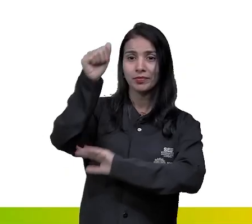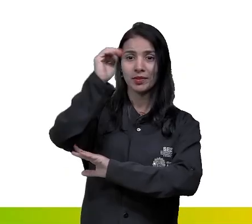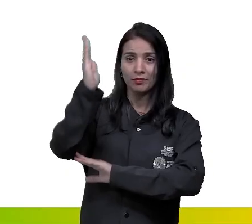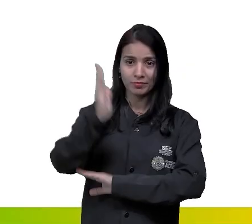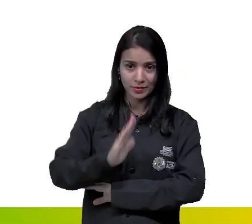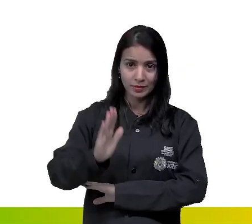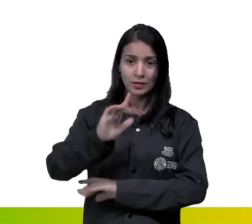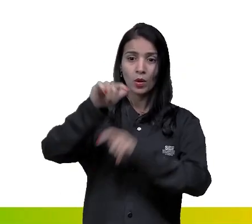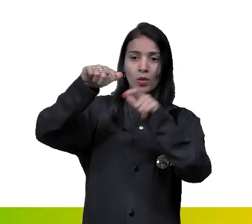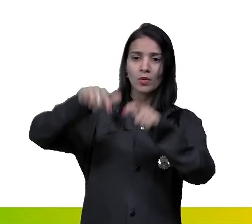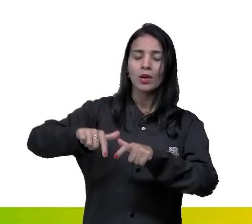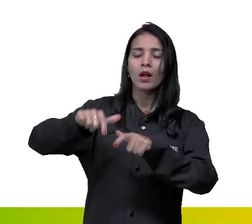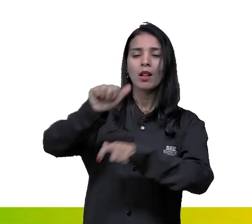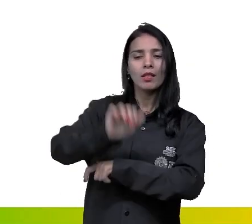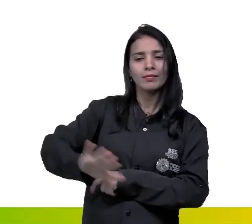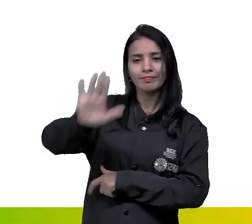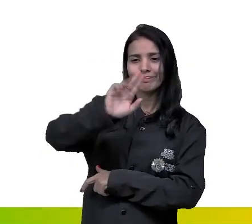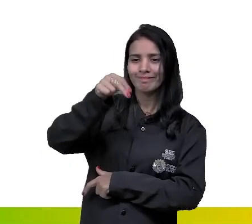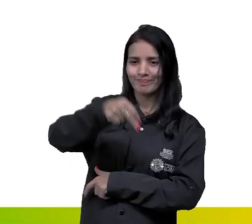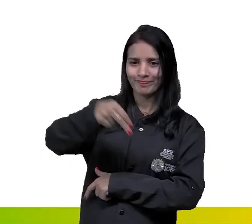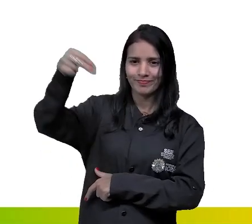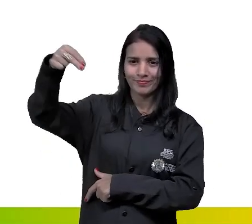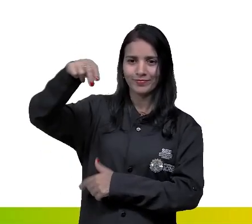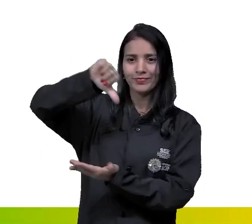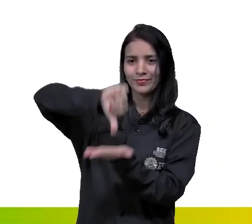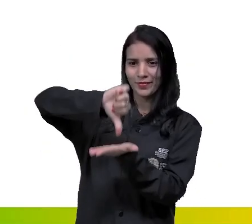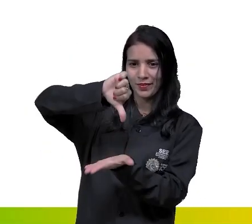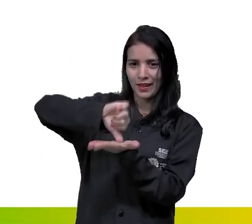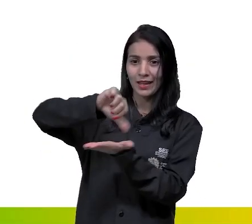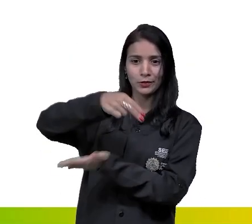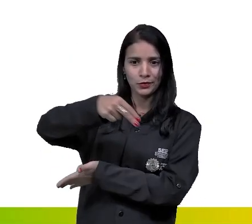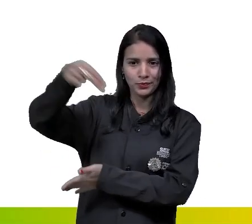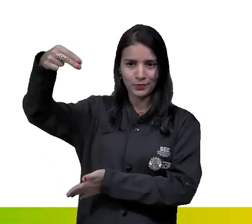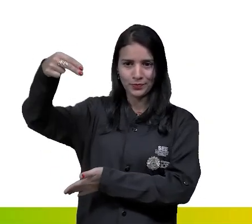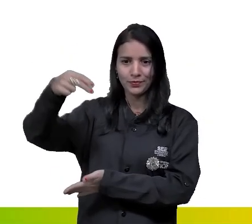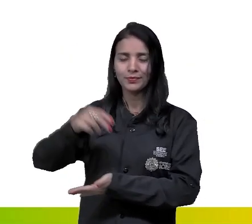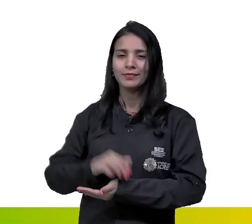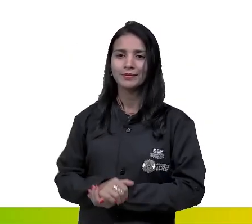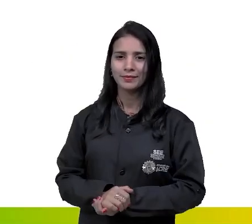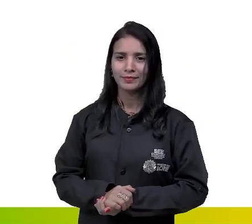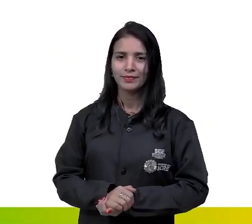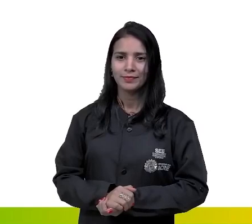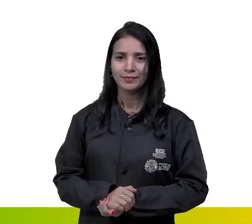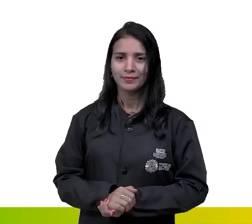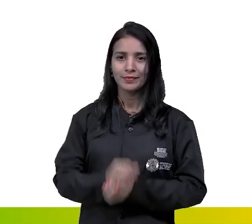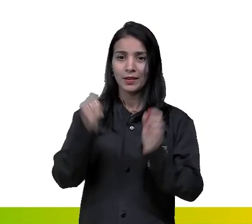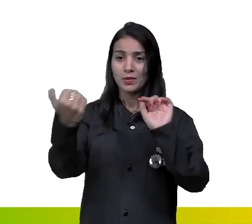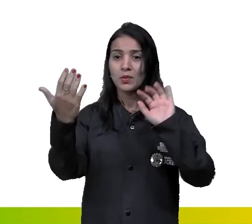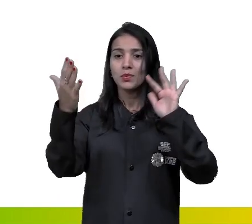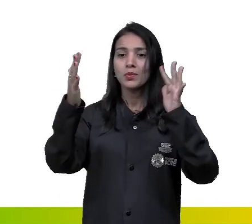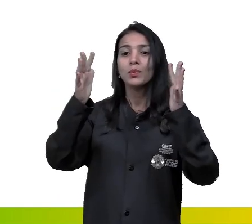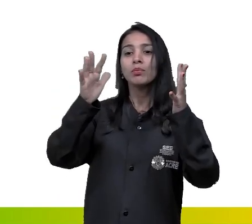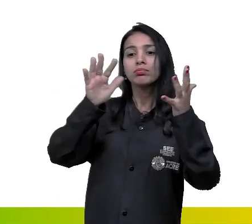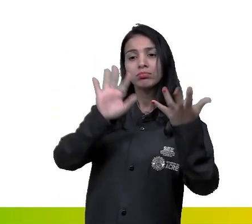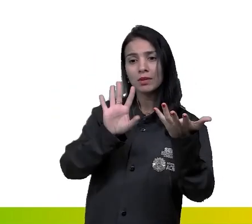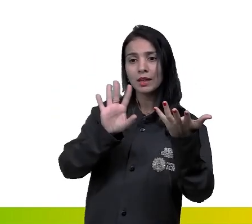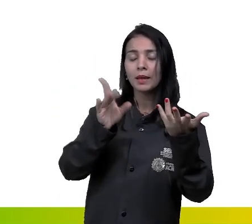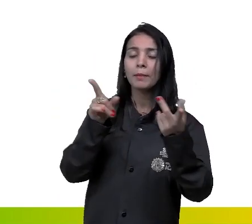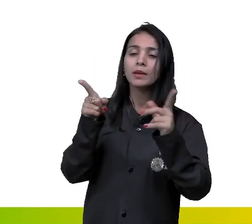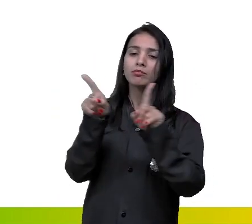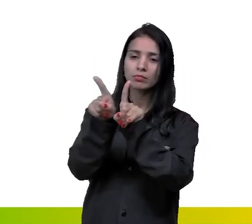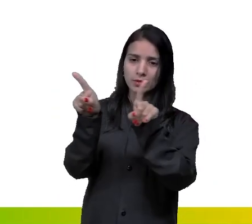onde? Localizado na região nordeste do Brasil, fica a dica. O clima é aquilo que eu já falei